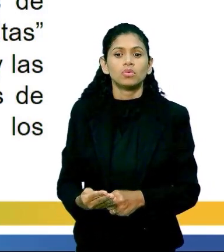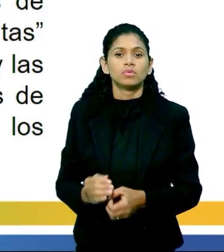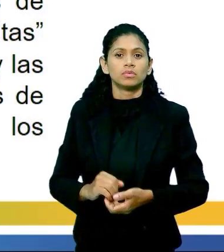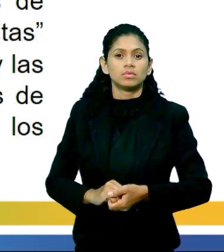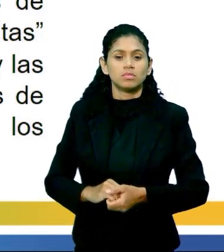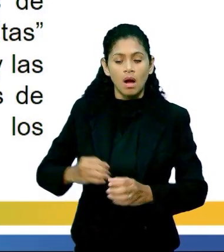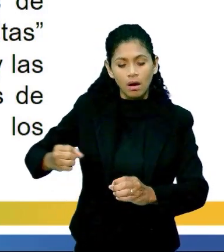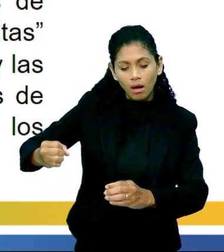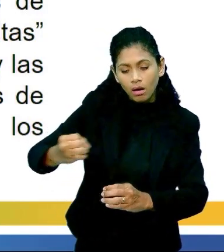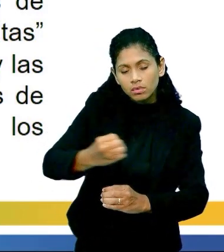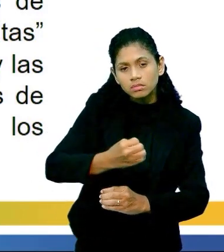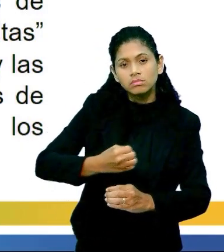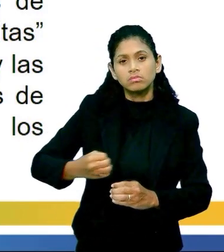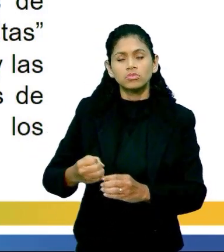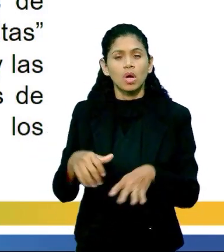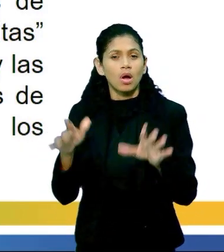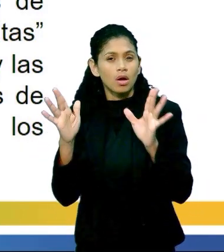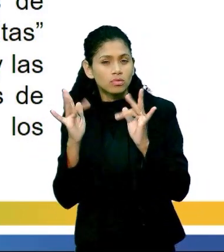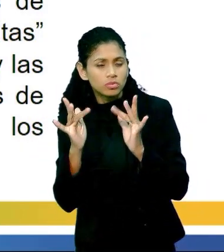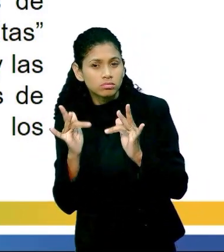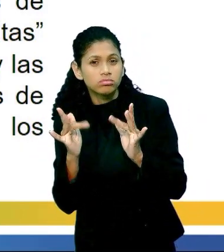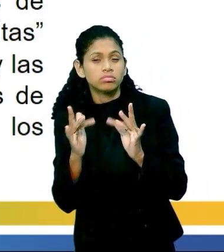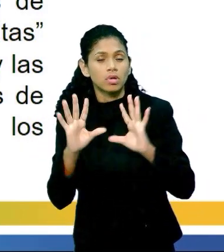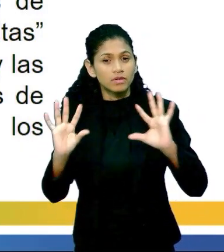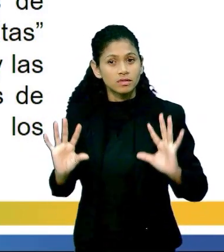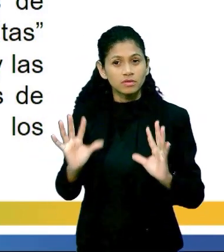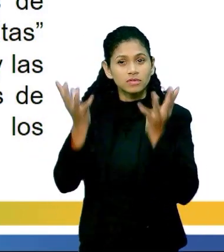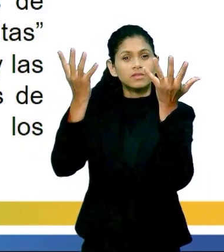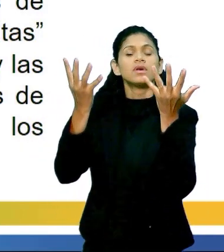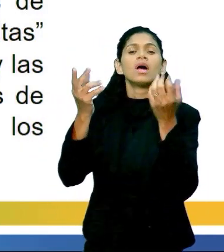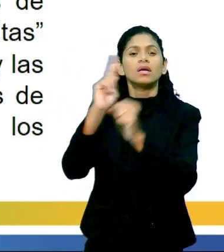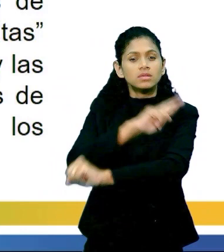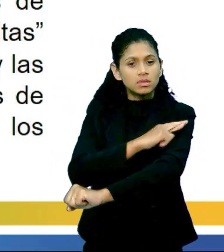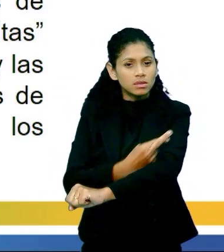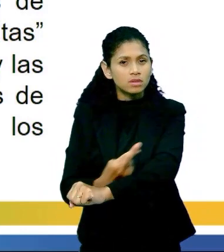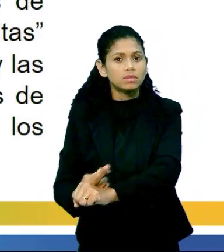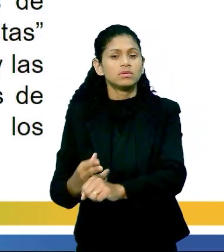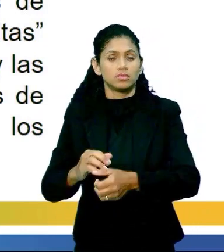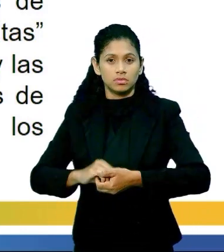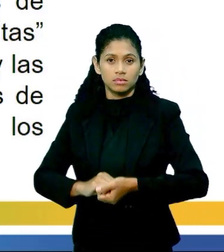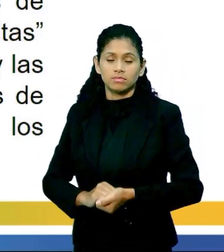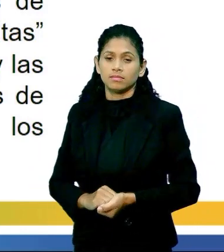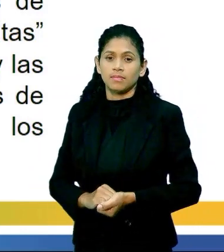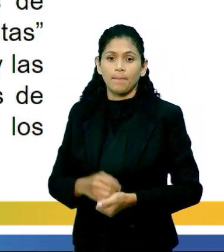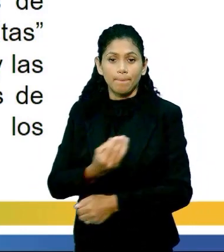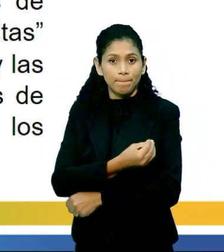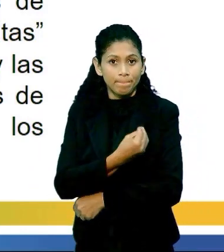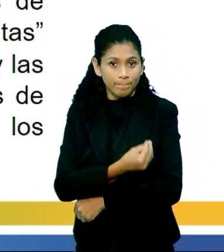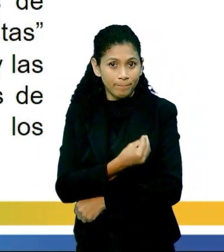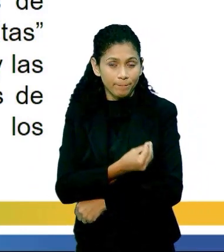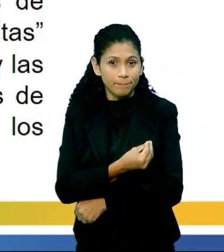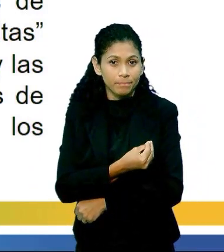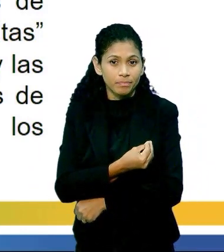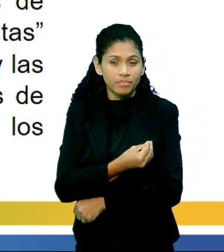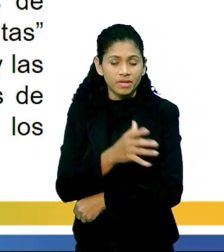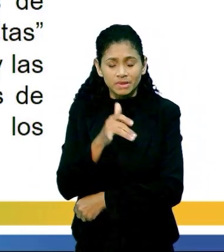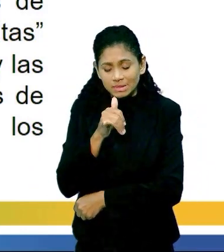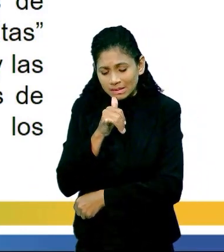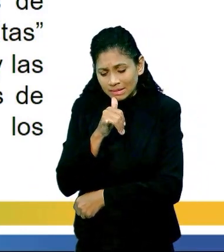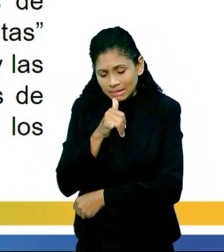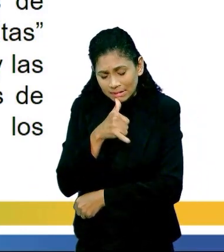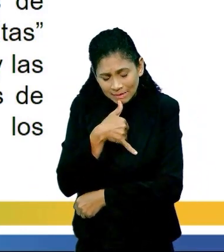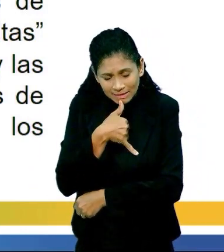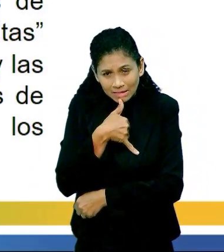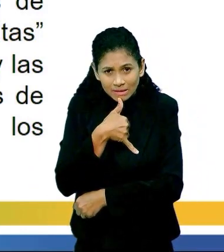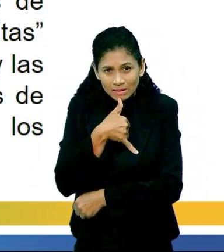os lances de amor, as festas, as cerimônias religiosas, né? Vivem a melancolia de ser